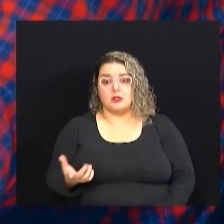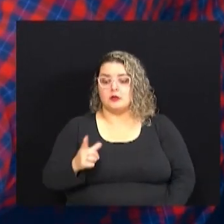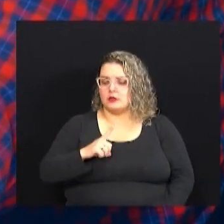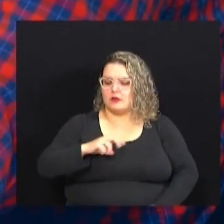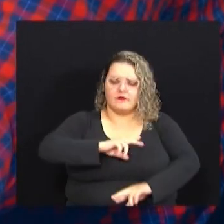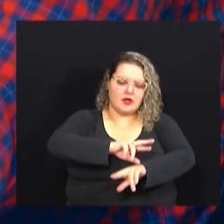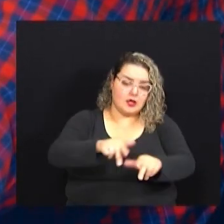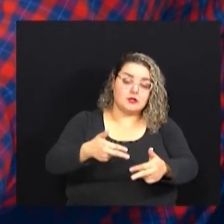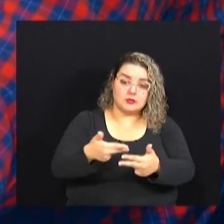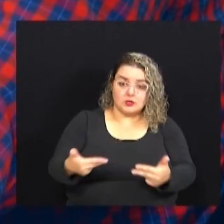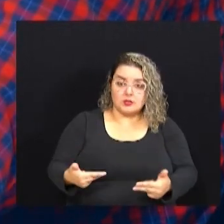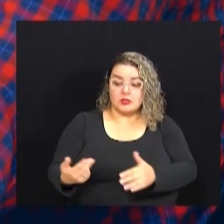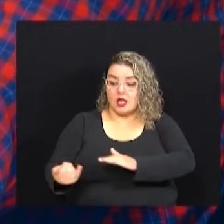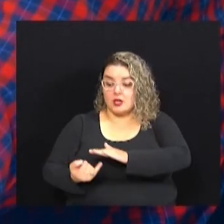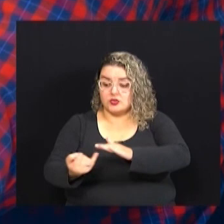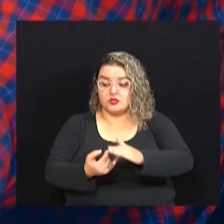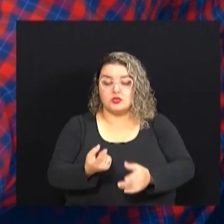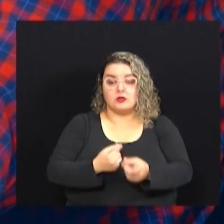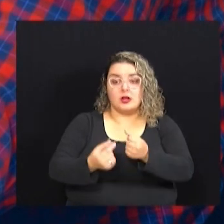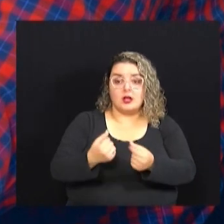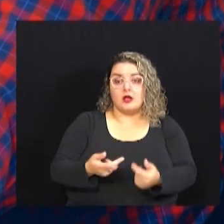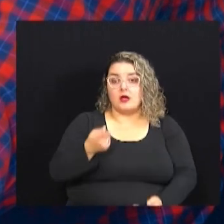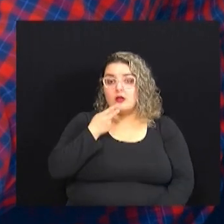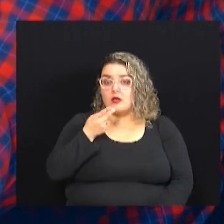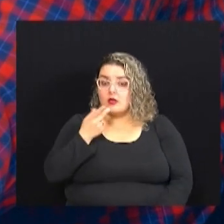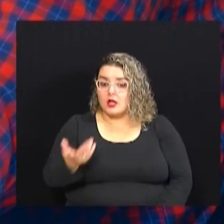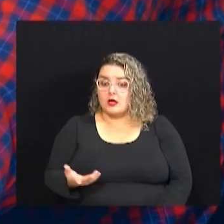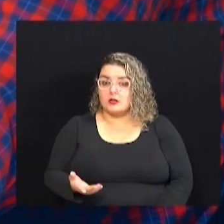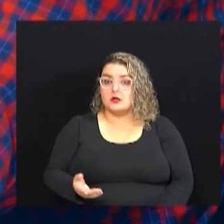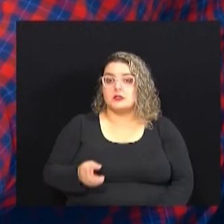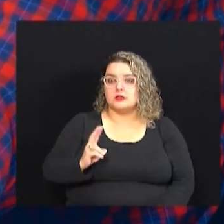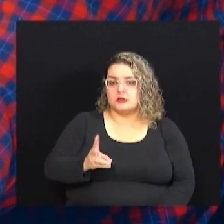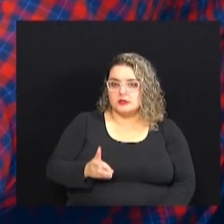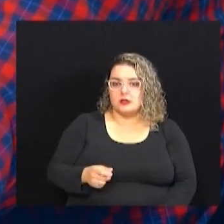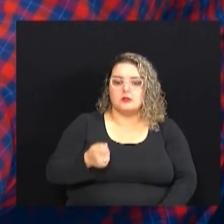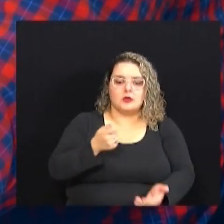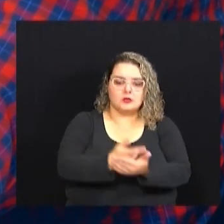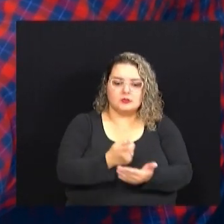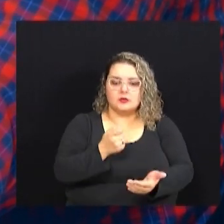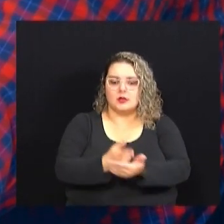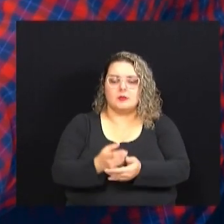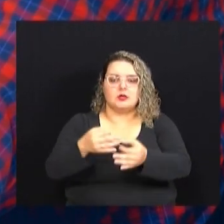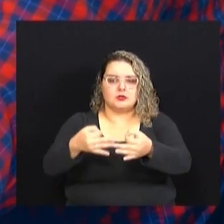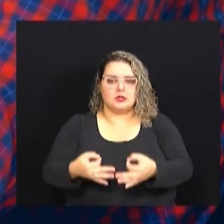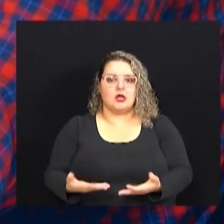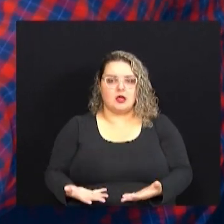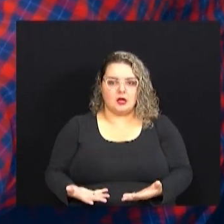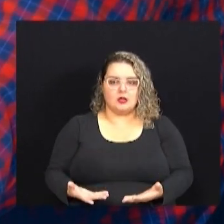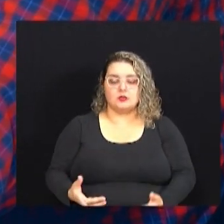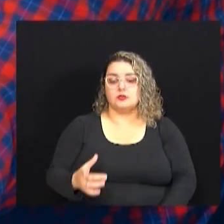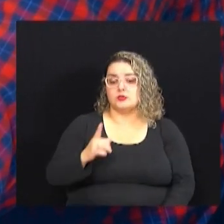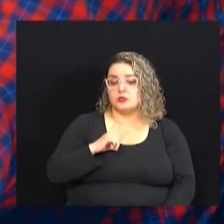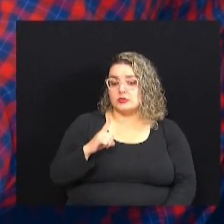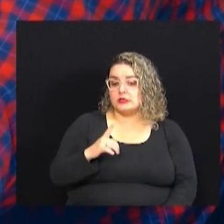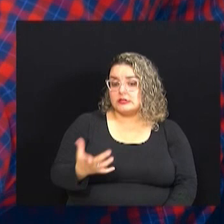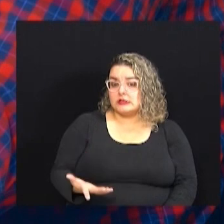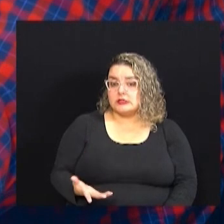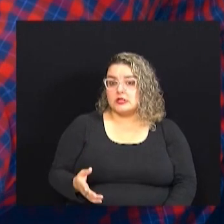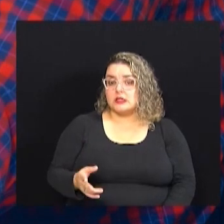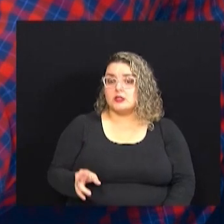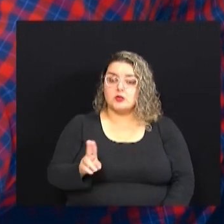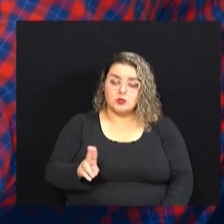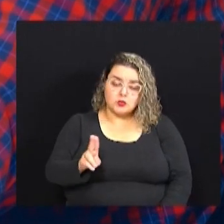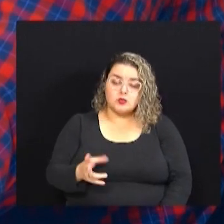Então você tem várias coisas, né? As instituições financeiras, elas fomentam que você esteja em dia com suas faturas, com seus pagamentos, que